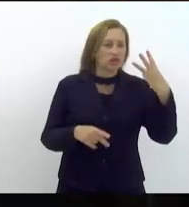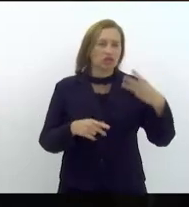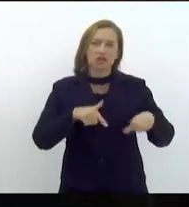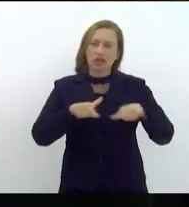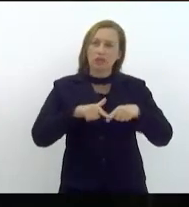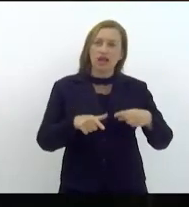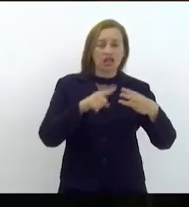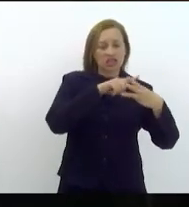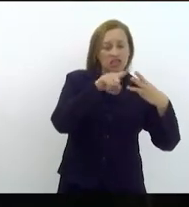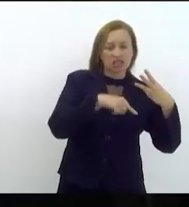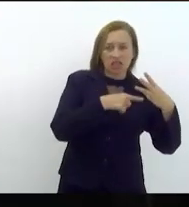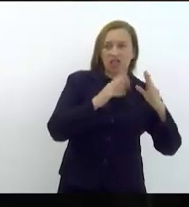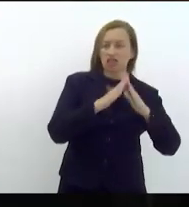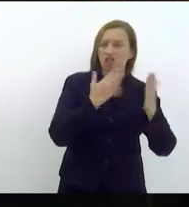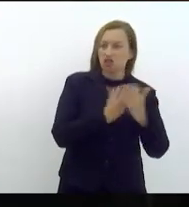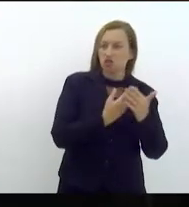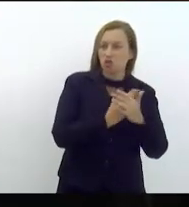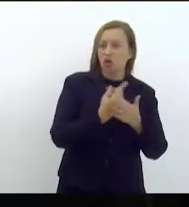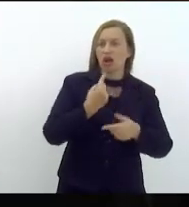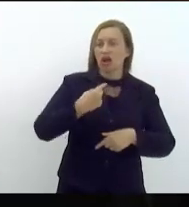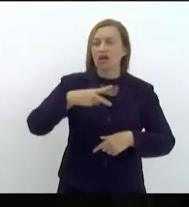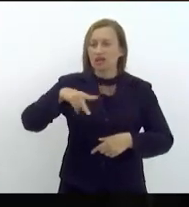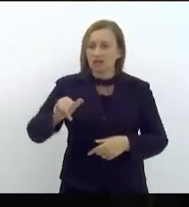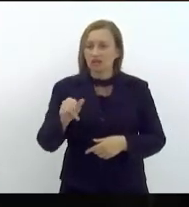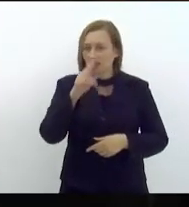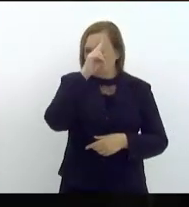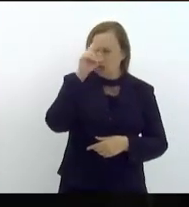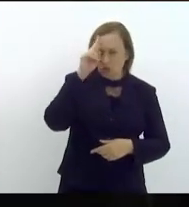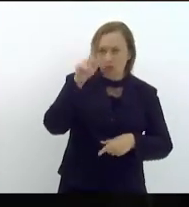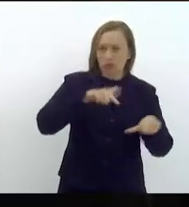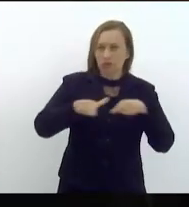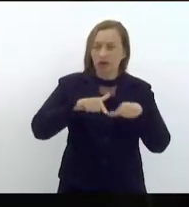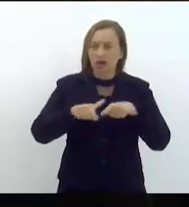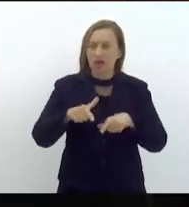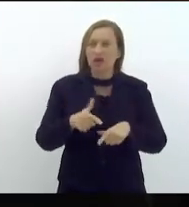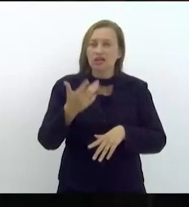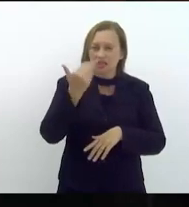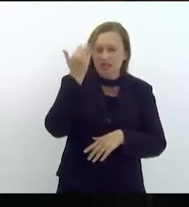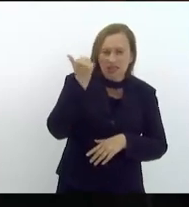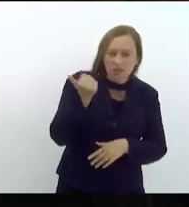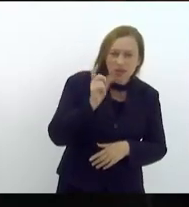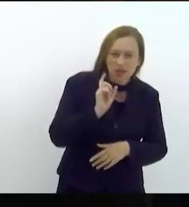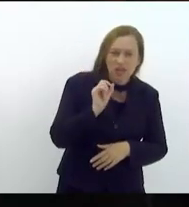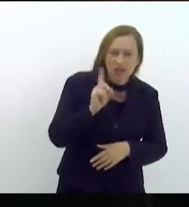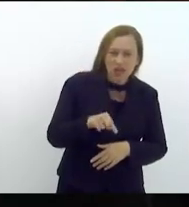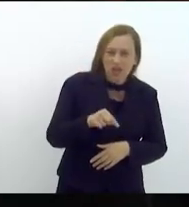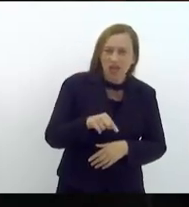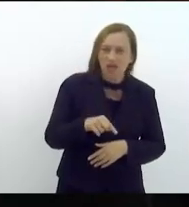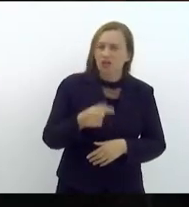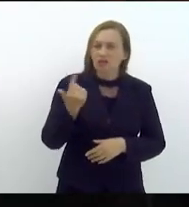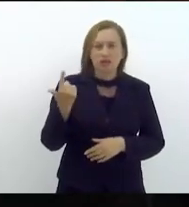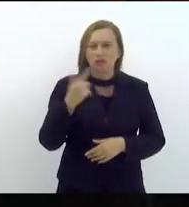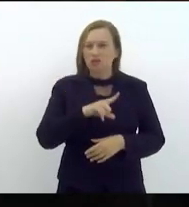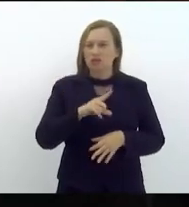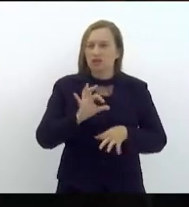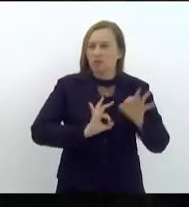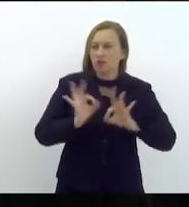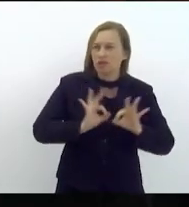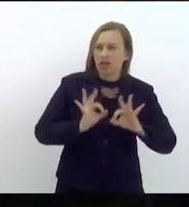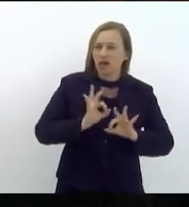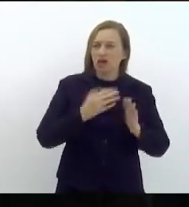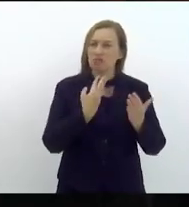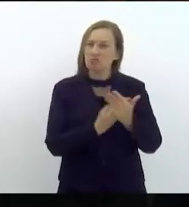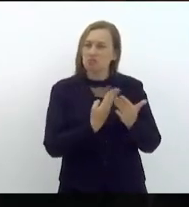o que que é isso pai e mãe que ele infelizmente não vai conseguir gastar o tempo que ele quer gastar para planejar uma aula melhor